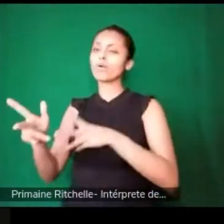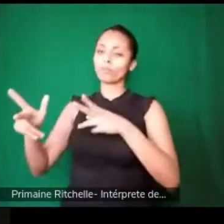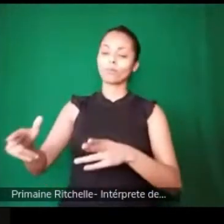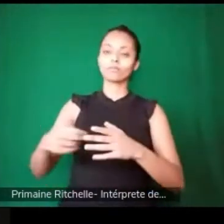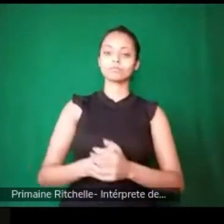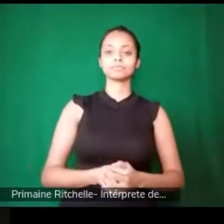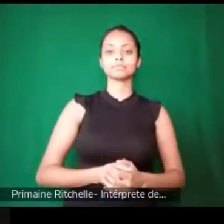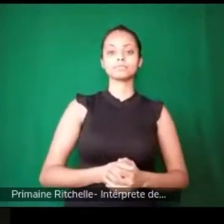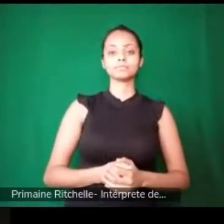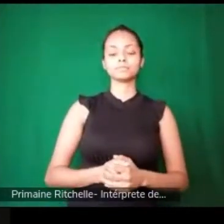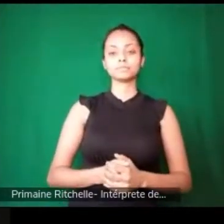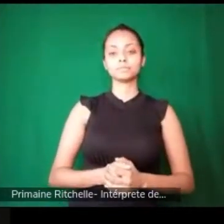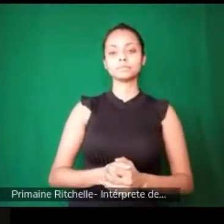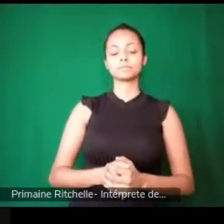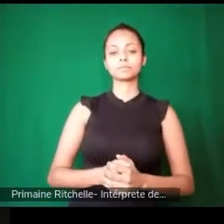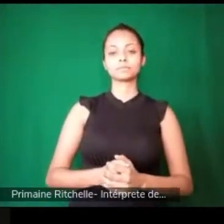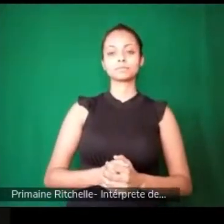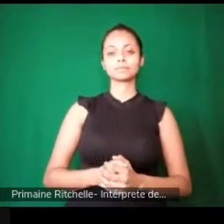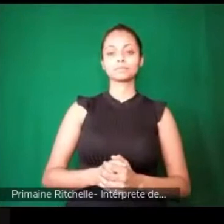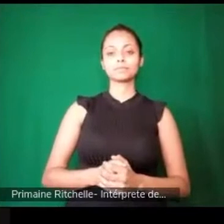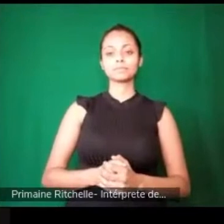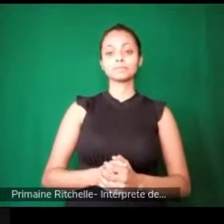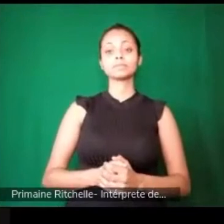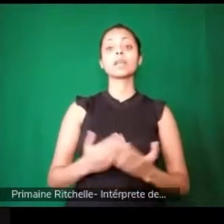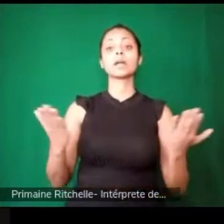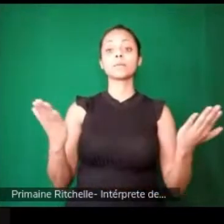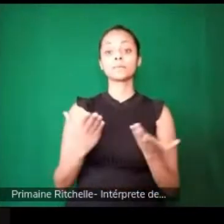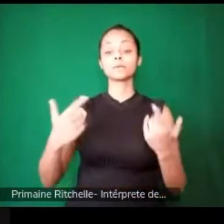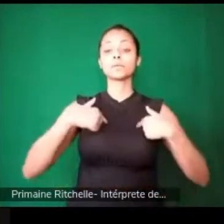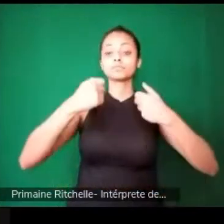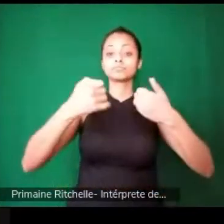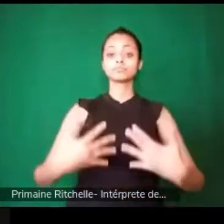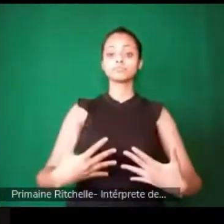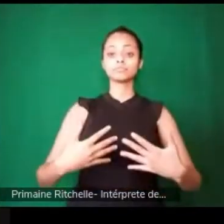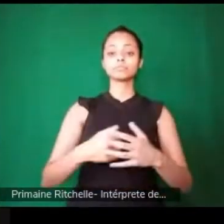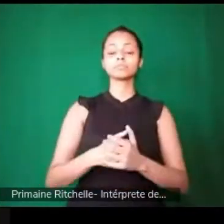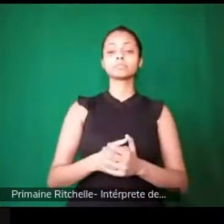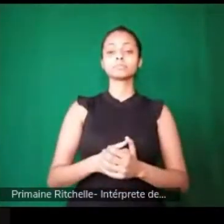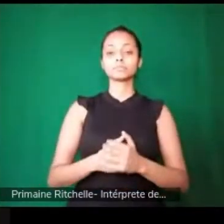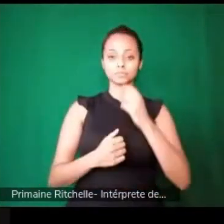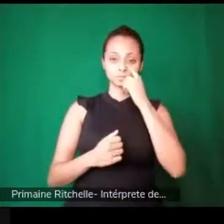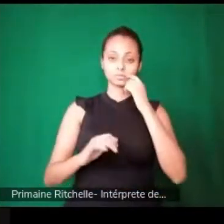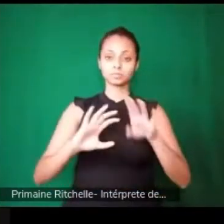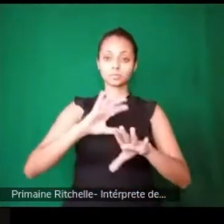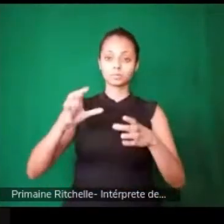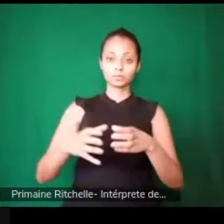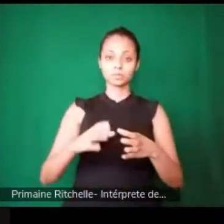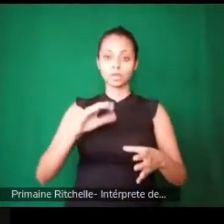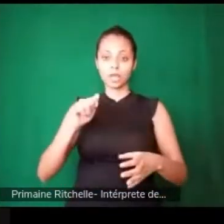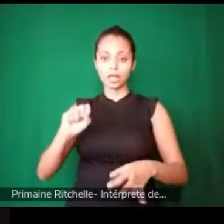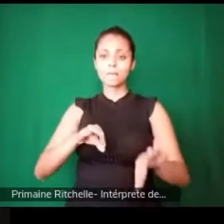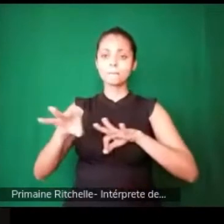Agora eu vou explicar para vocês a equipe da CAS, ela preparou